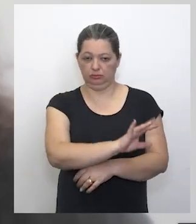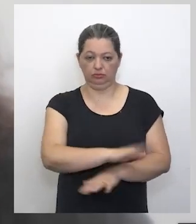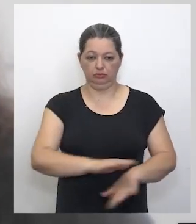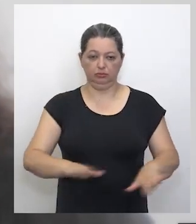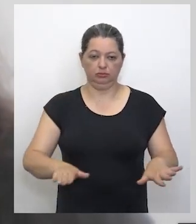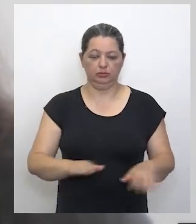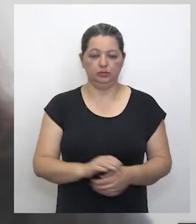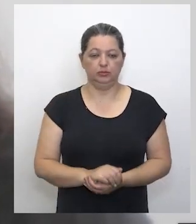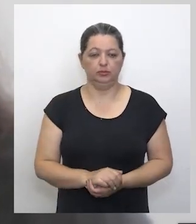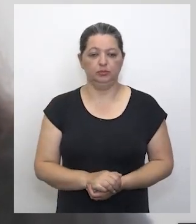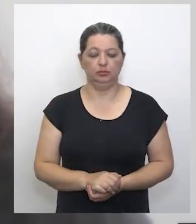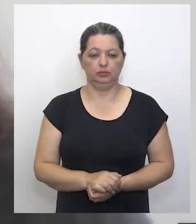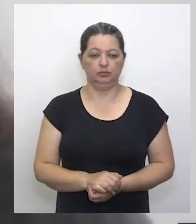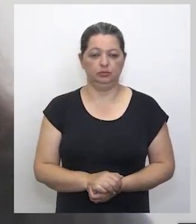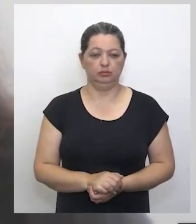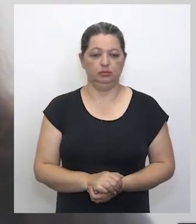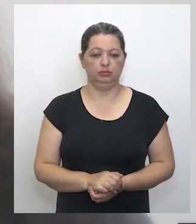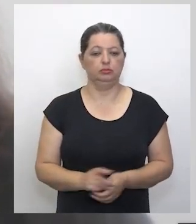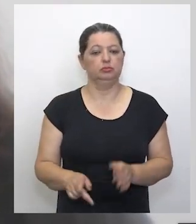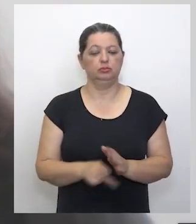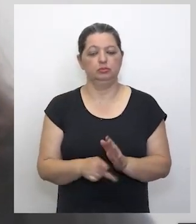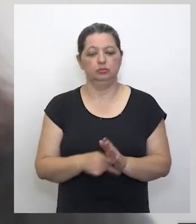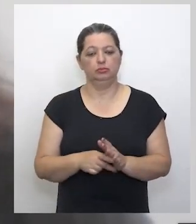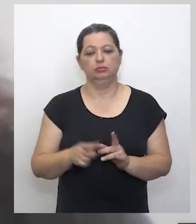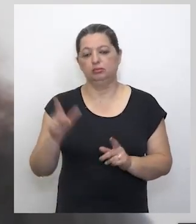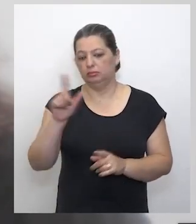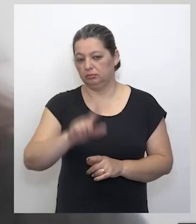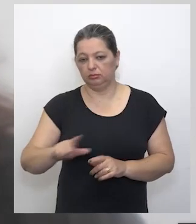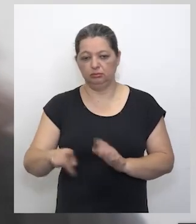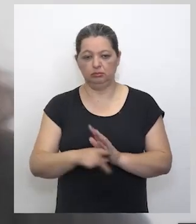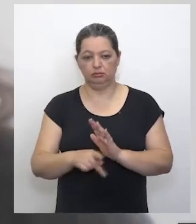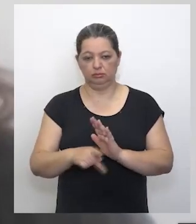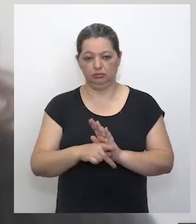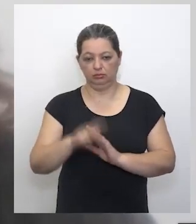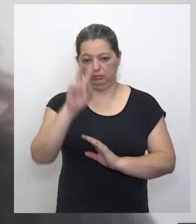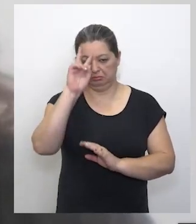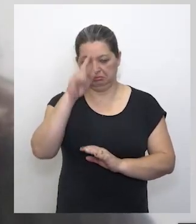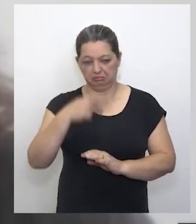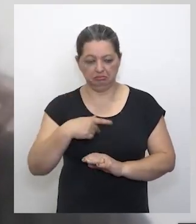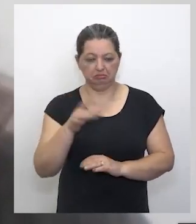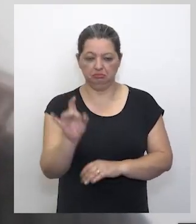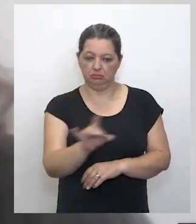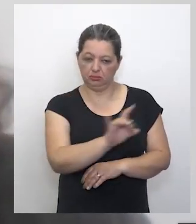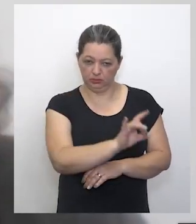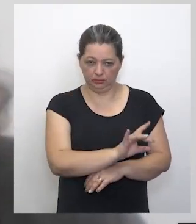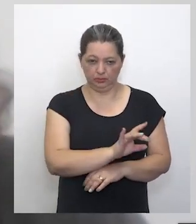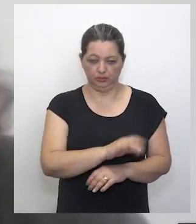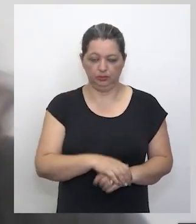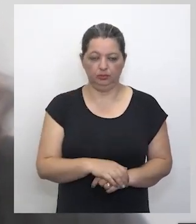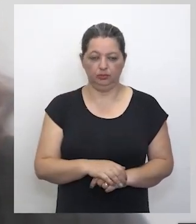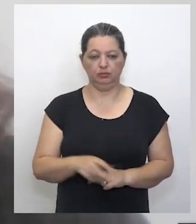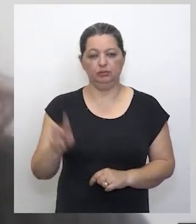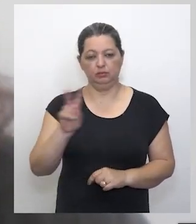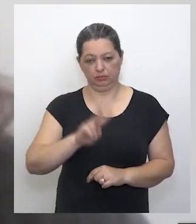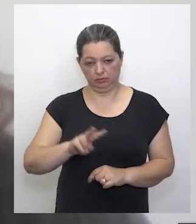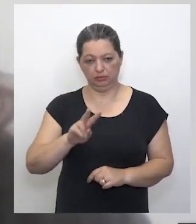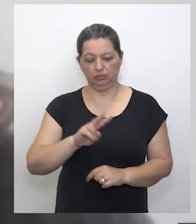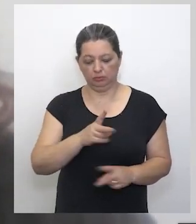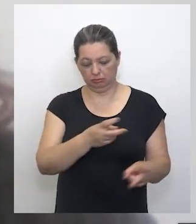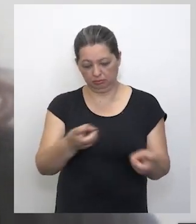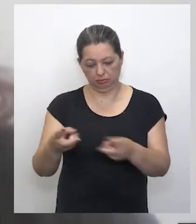momento eles estabelecem lógicas próprias que devem ser valorizadas pelos